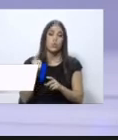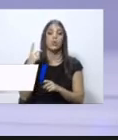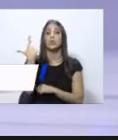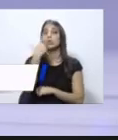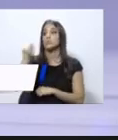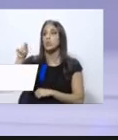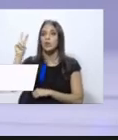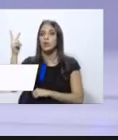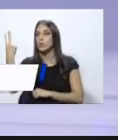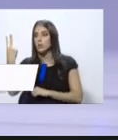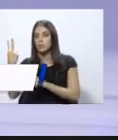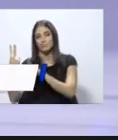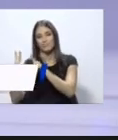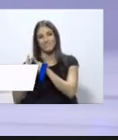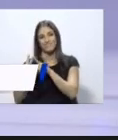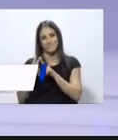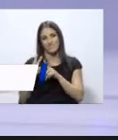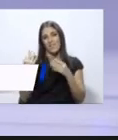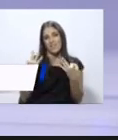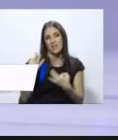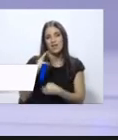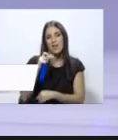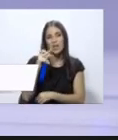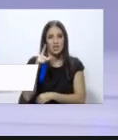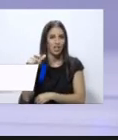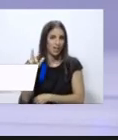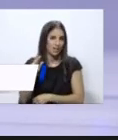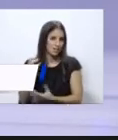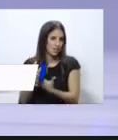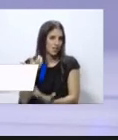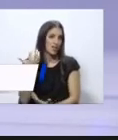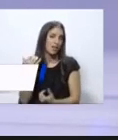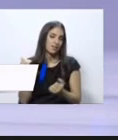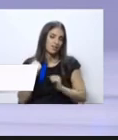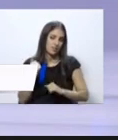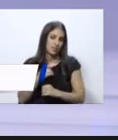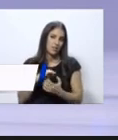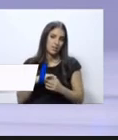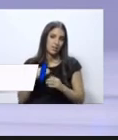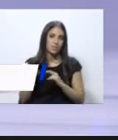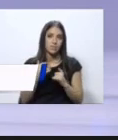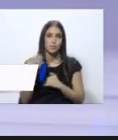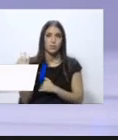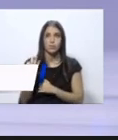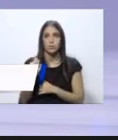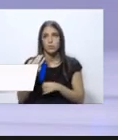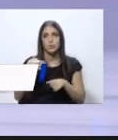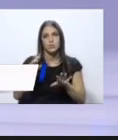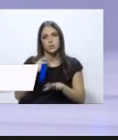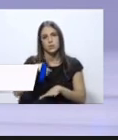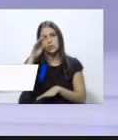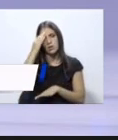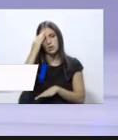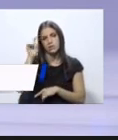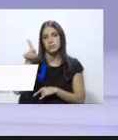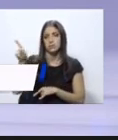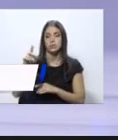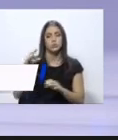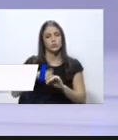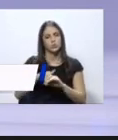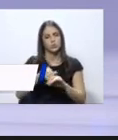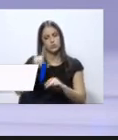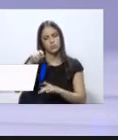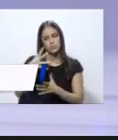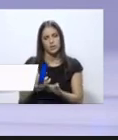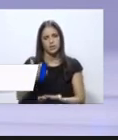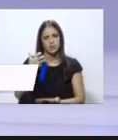Futebol Clube Porto, como foi o caso do Alex Telles, eu estou convencido que, a médio prazo, estes jogadores também se vão impor e deixar uma marca como o Alex